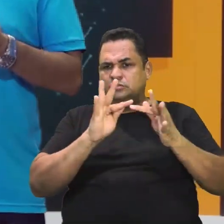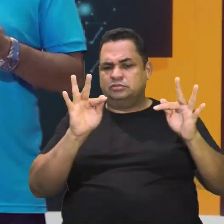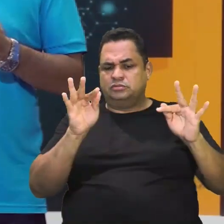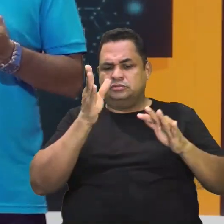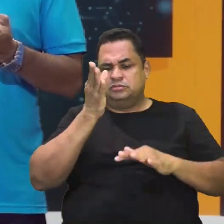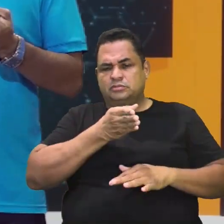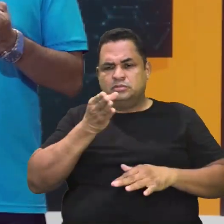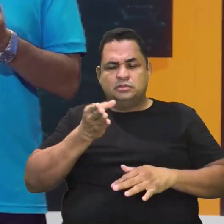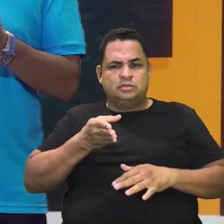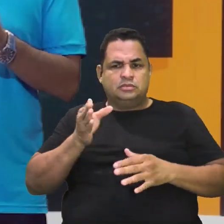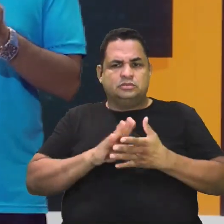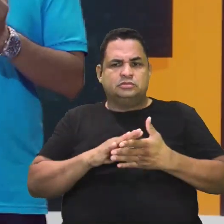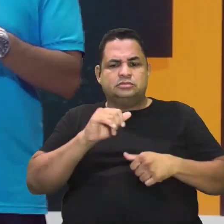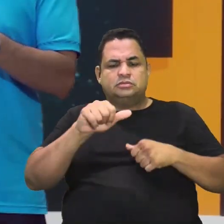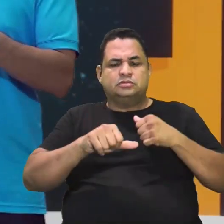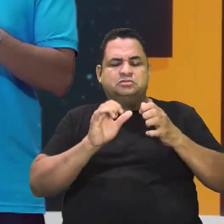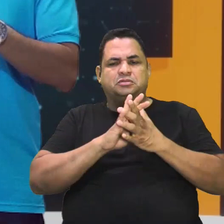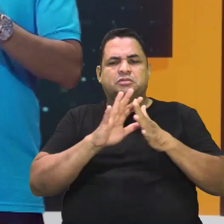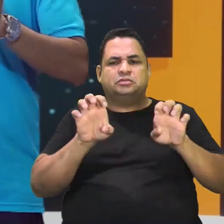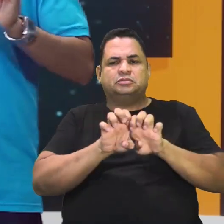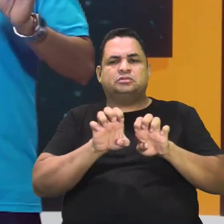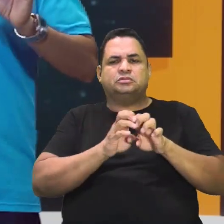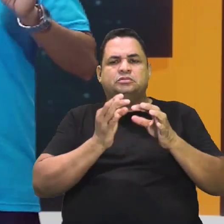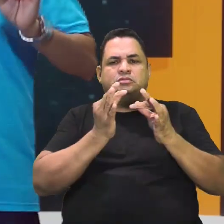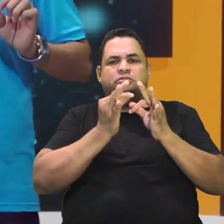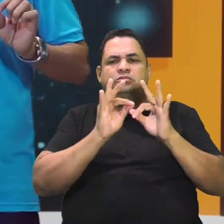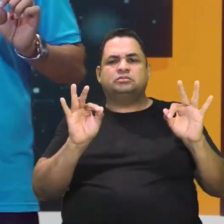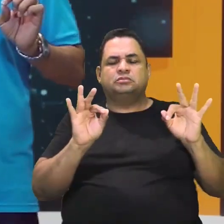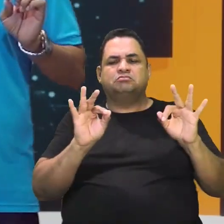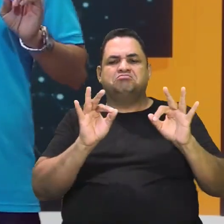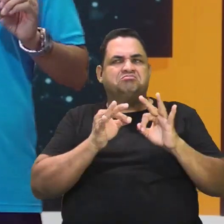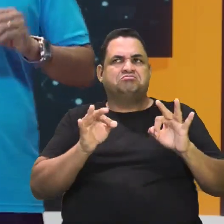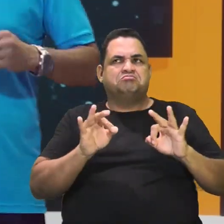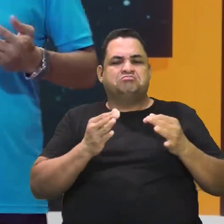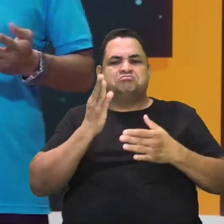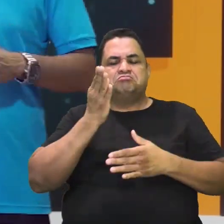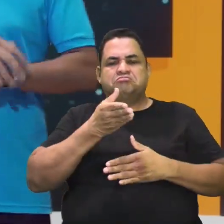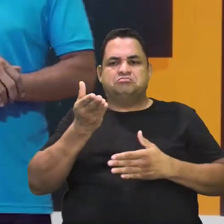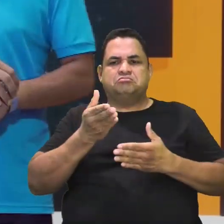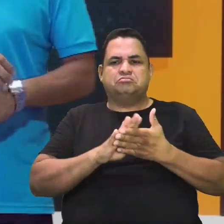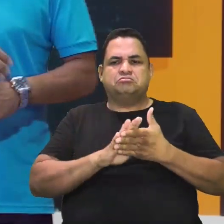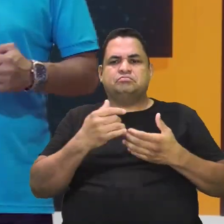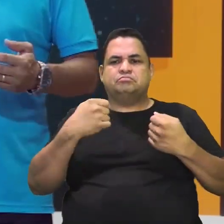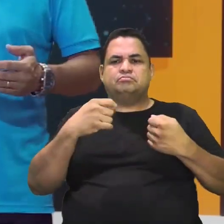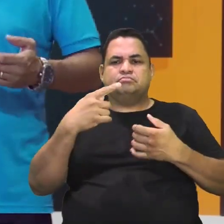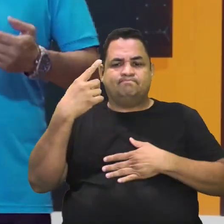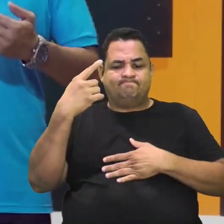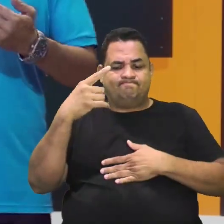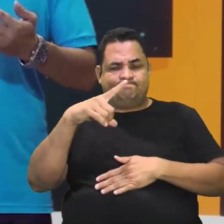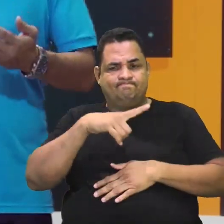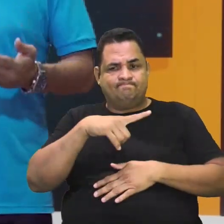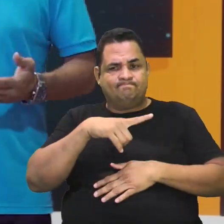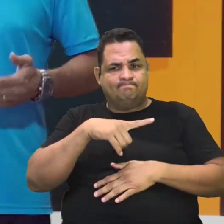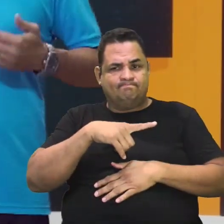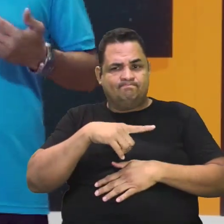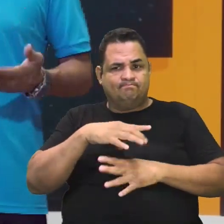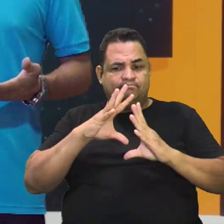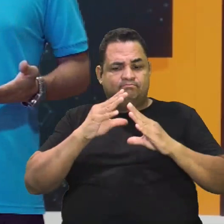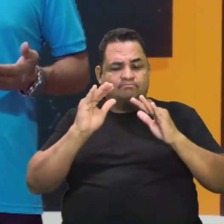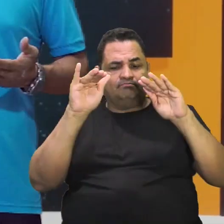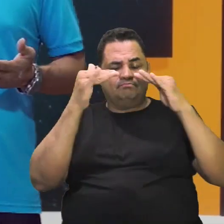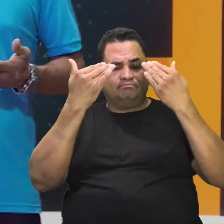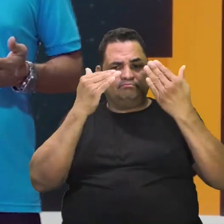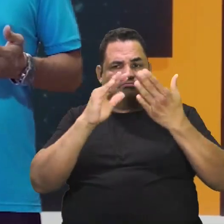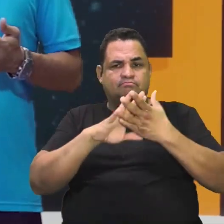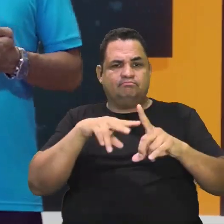vezes vira uma equação, às vezes vira só uma simplificação algébrica mesmo. Só que exige do aluno ali toda a